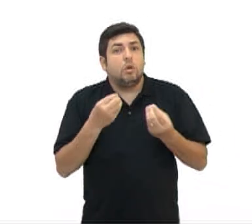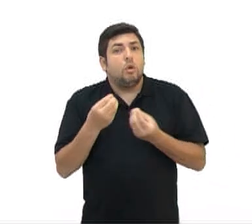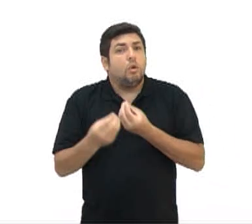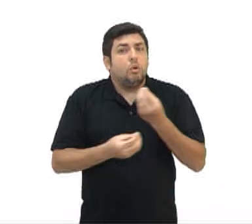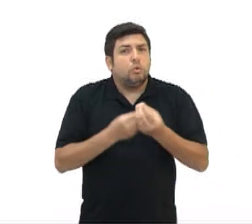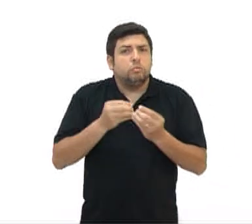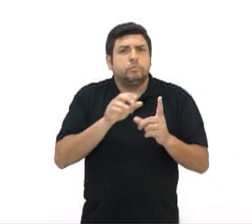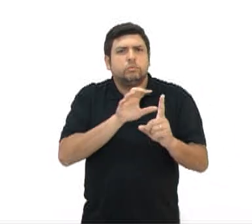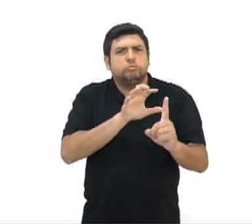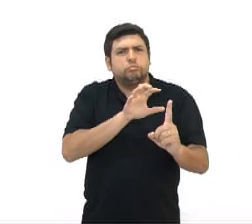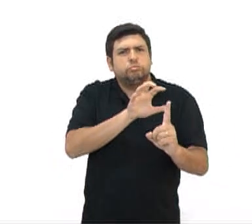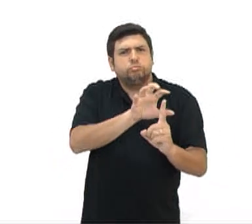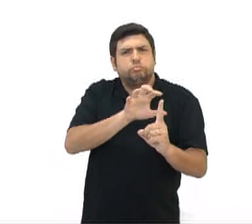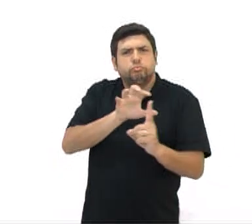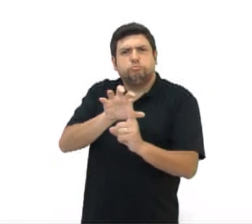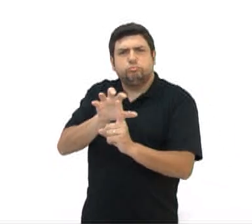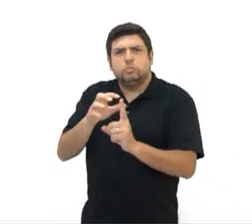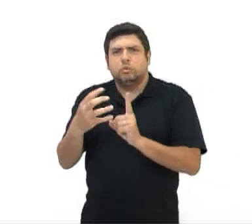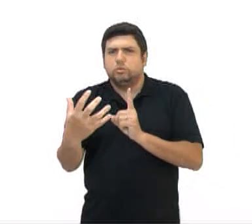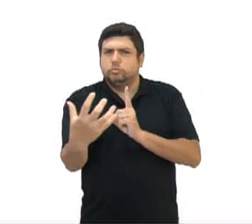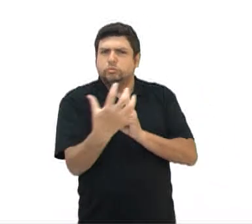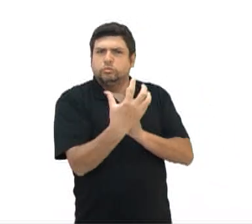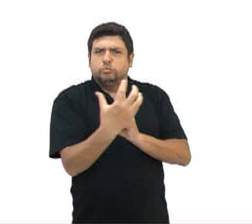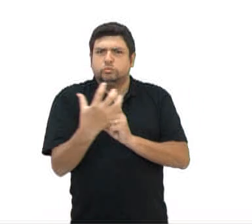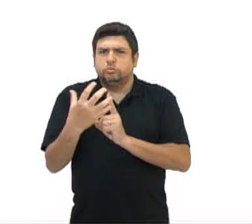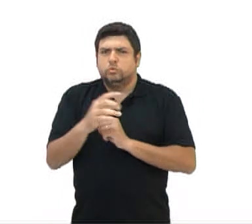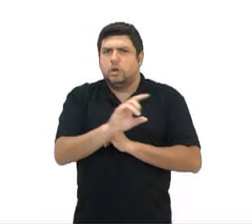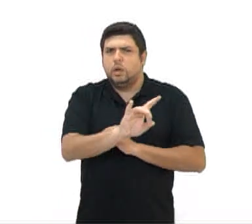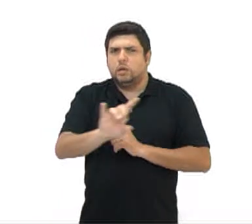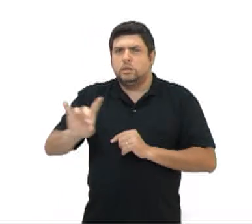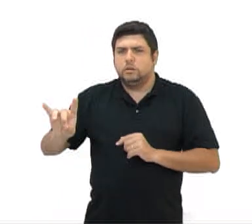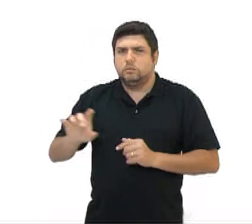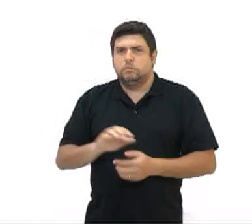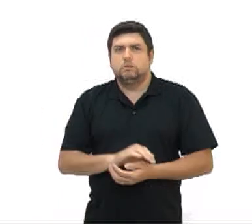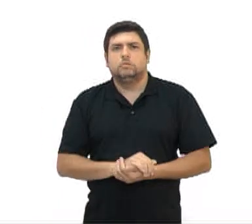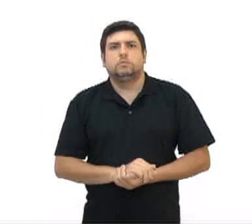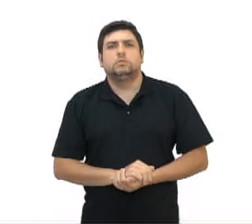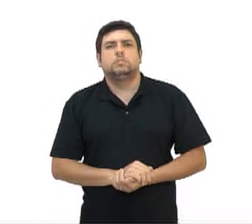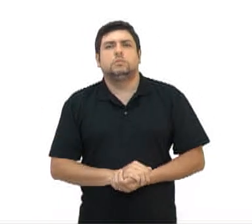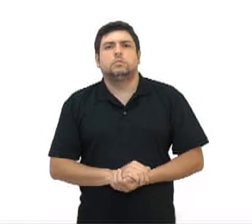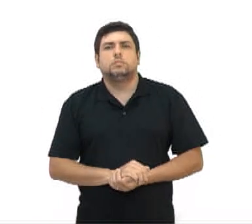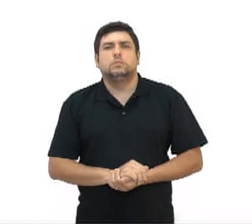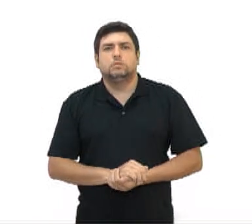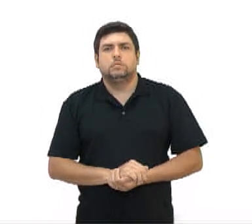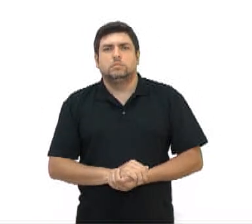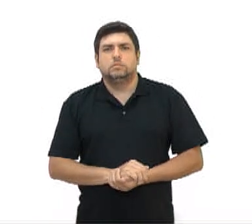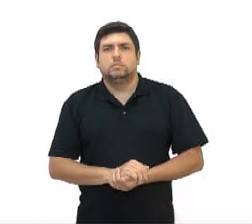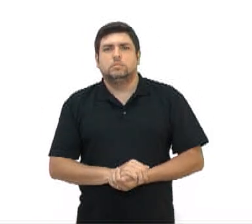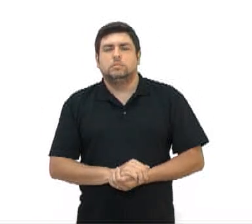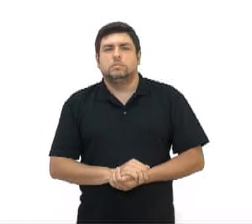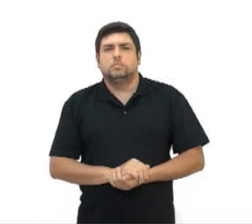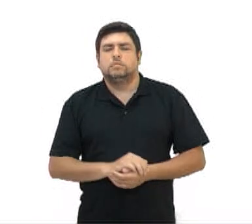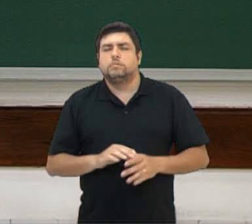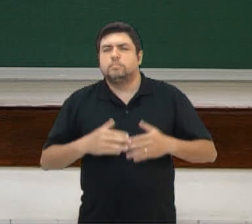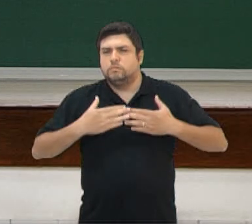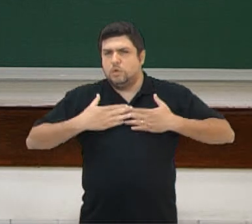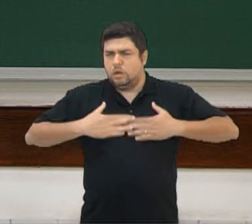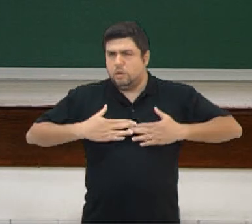identidade pessoal que os indivíduos desenvolvem. Pessoal, então vamos lá. Vamos por partes